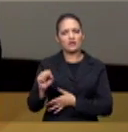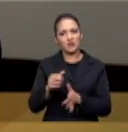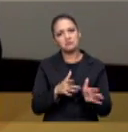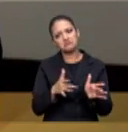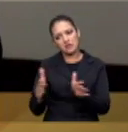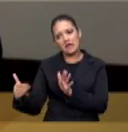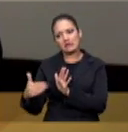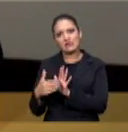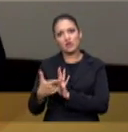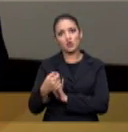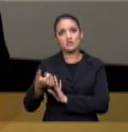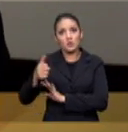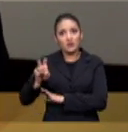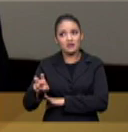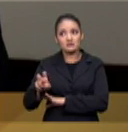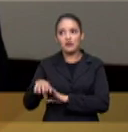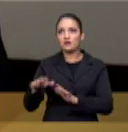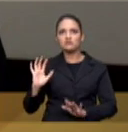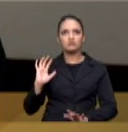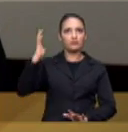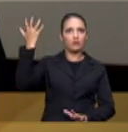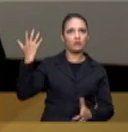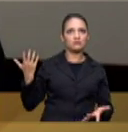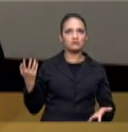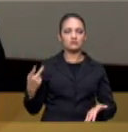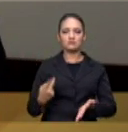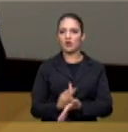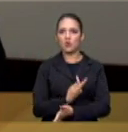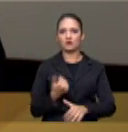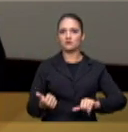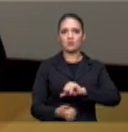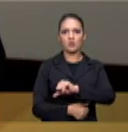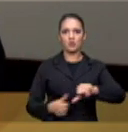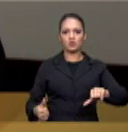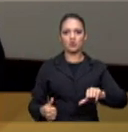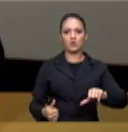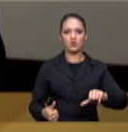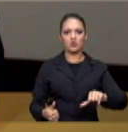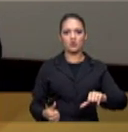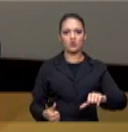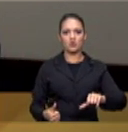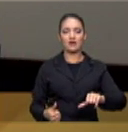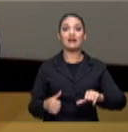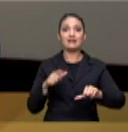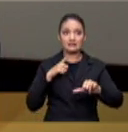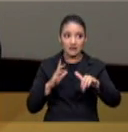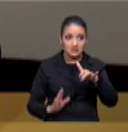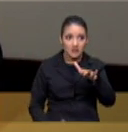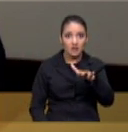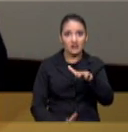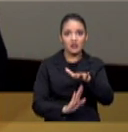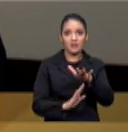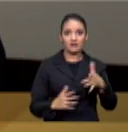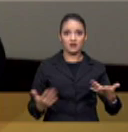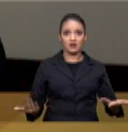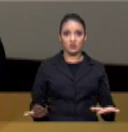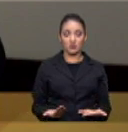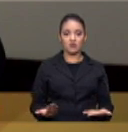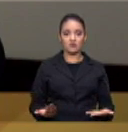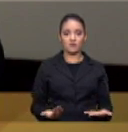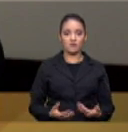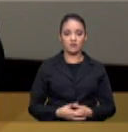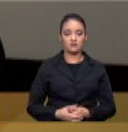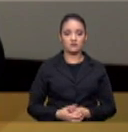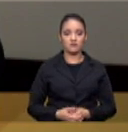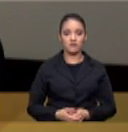2015. E repentinamente, subitamente, isso foi alterado para restringir. E